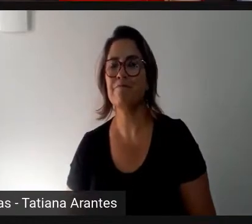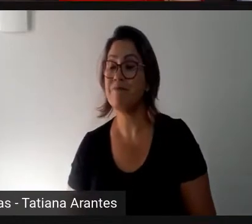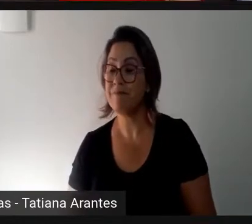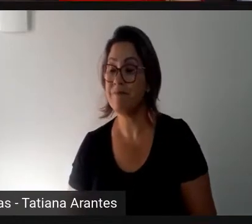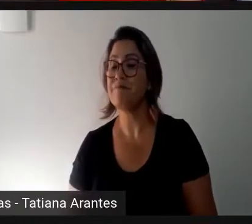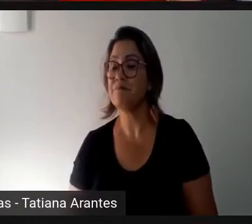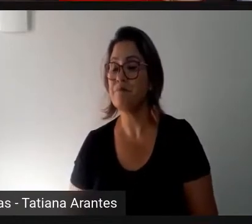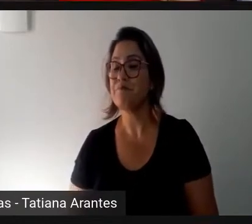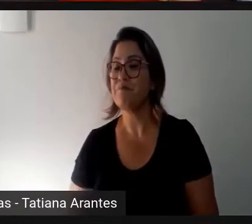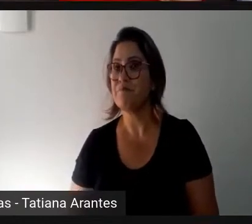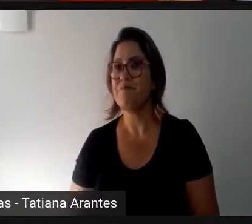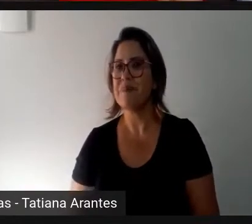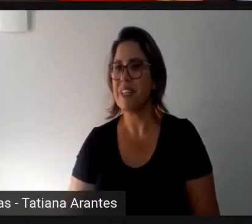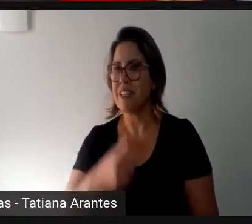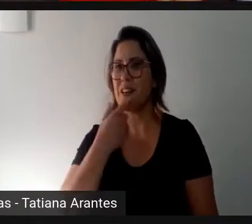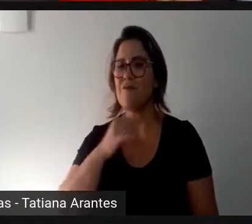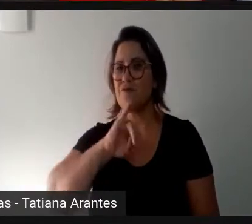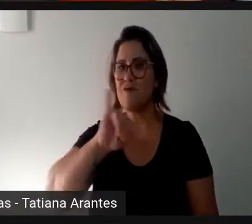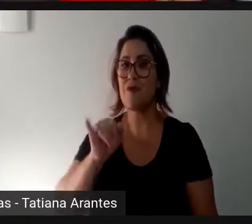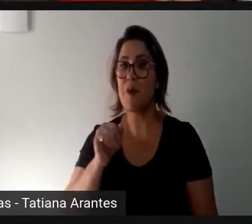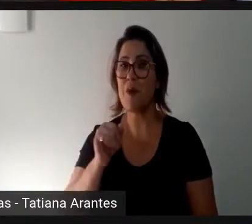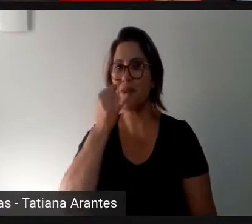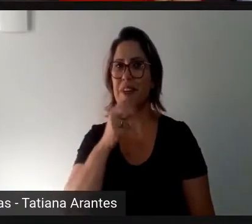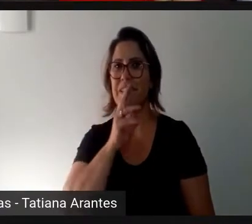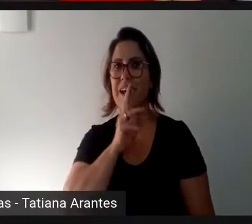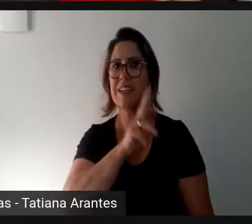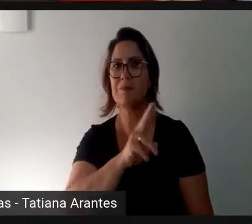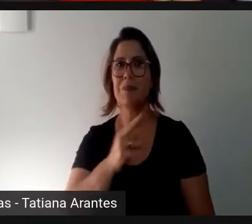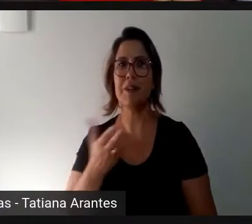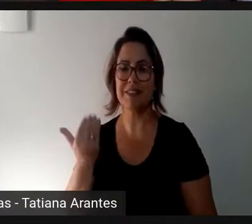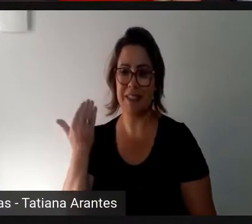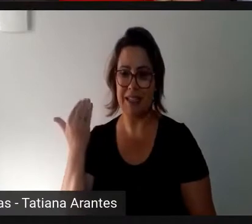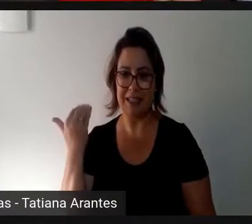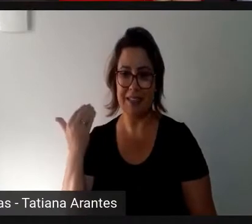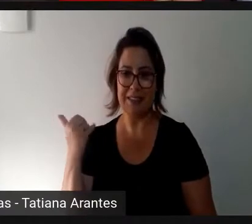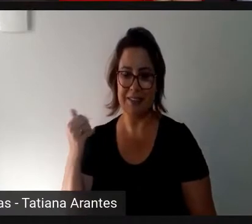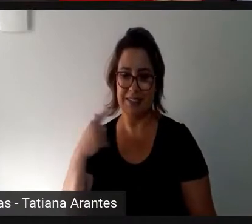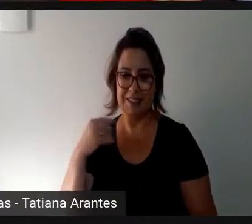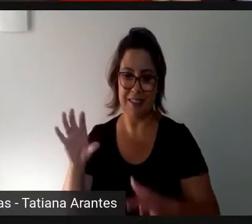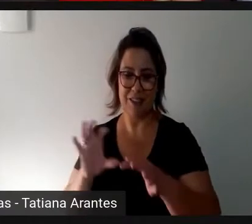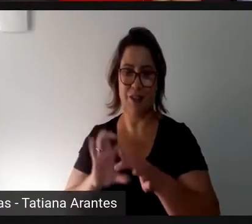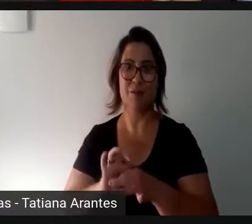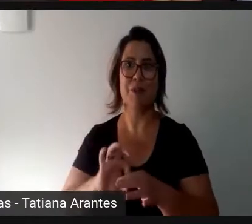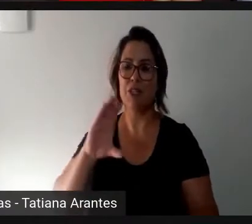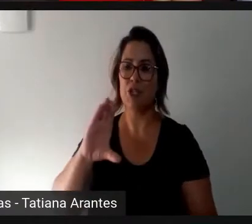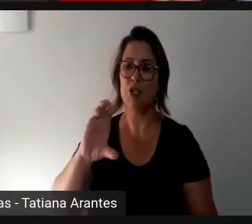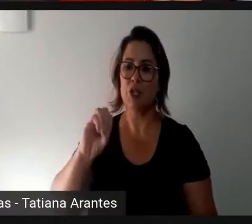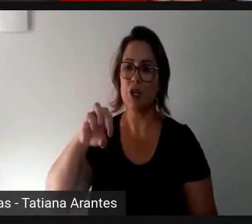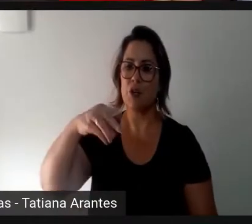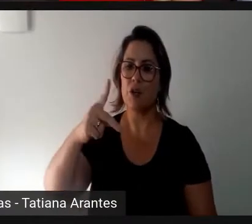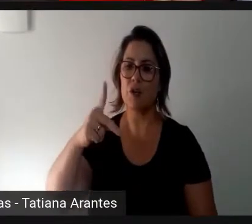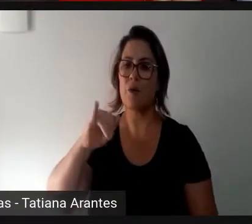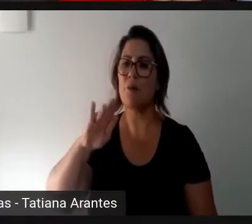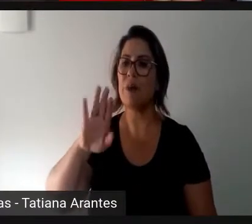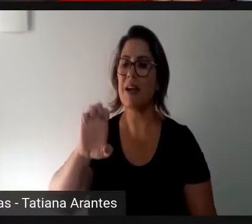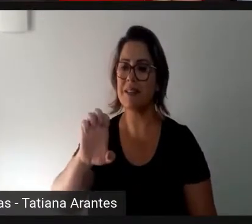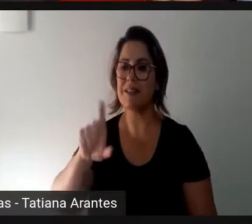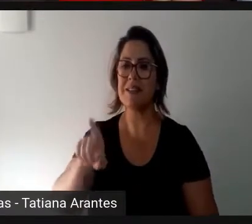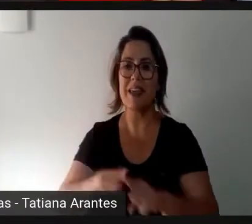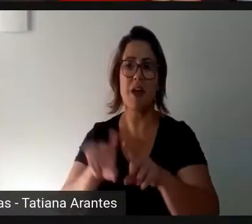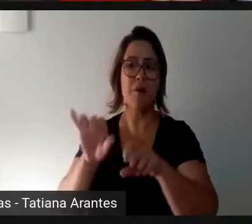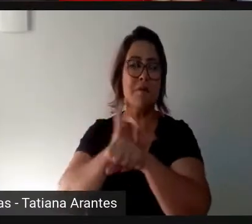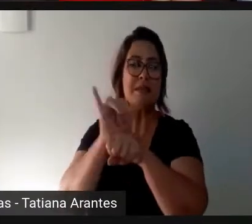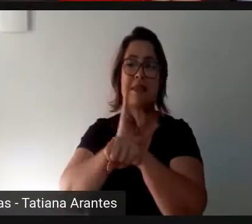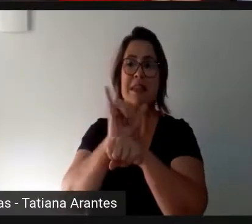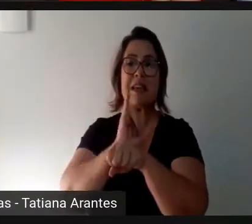pegar um gancho da pergunta anterior para entrar nessa, mas antes eu vou falar assim, ó. Compliance é um instrumento de governança. Pronto, não explicou nada, porque o